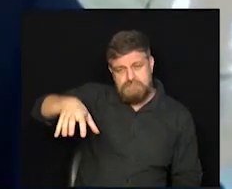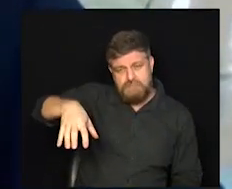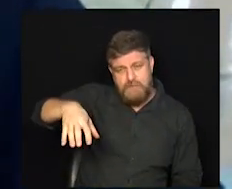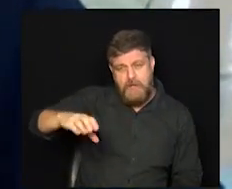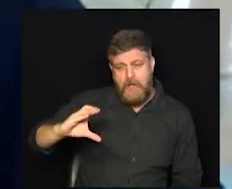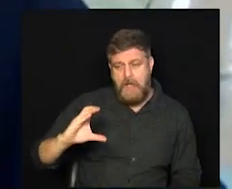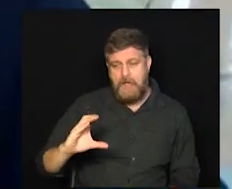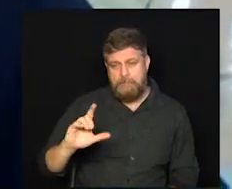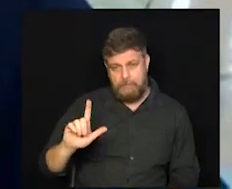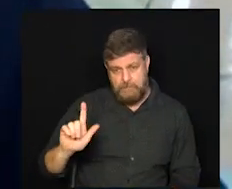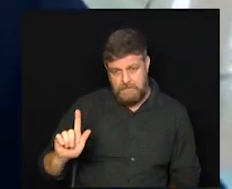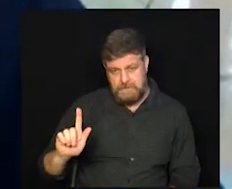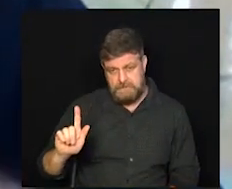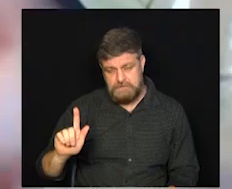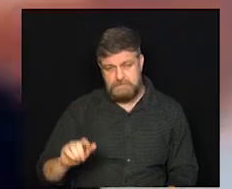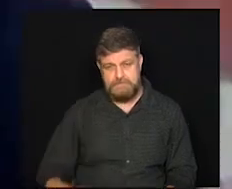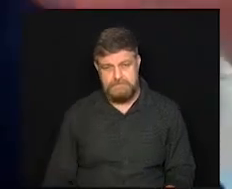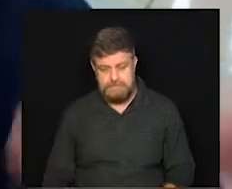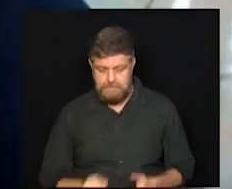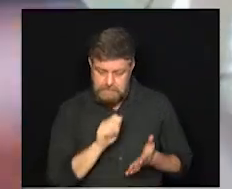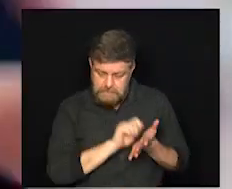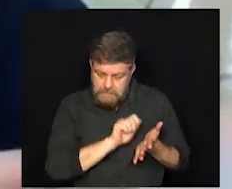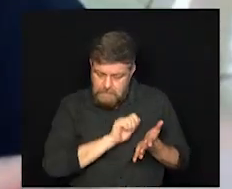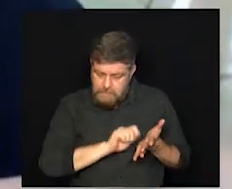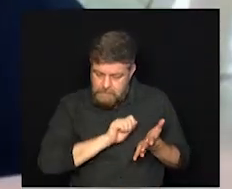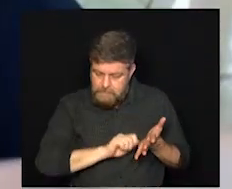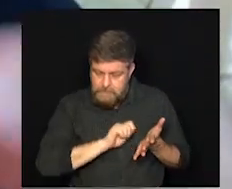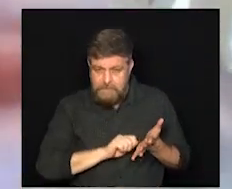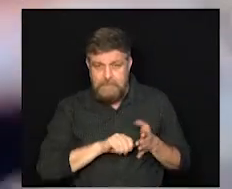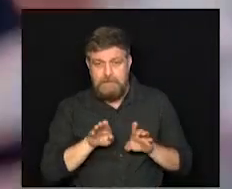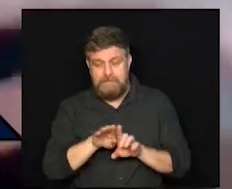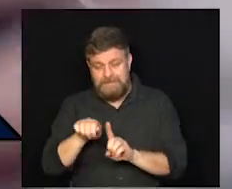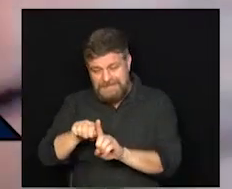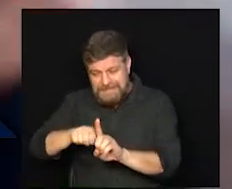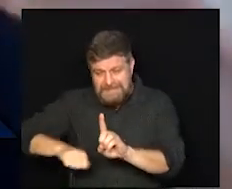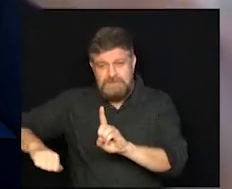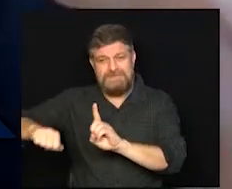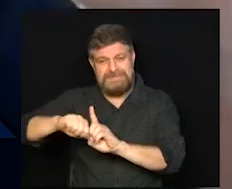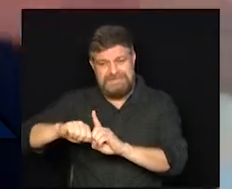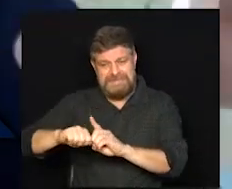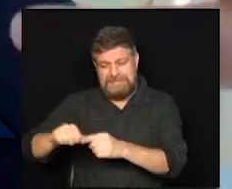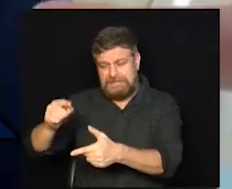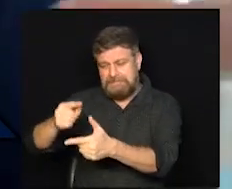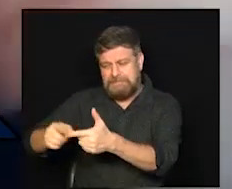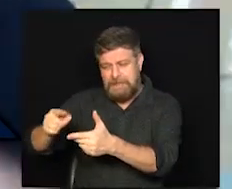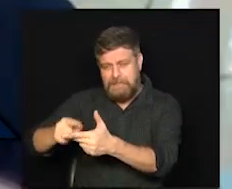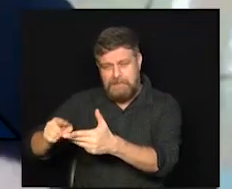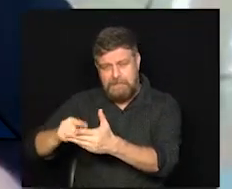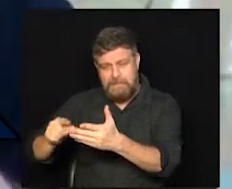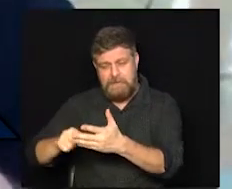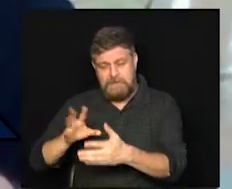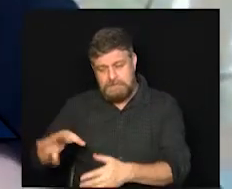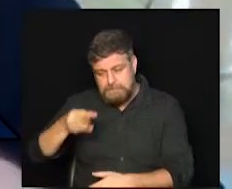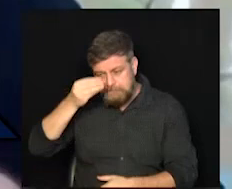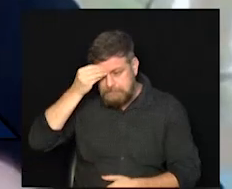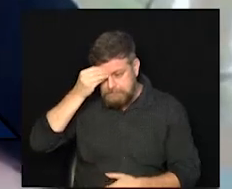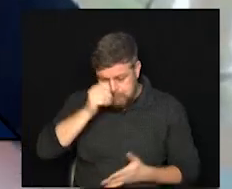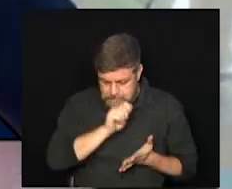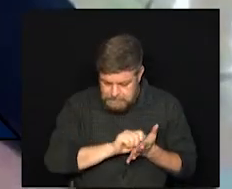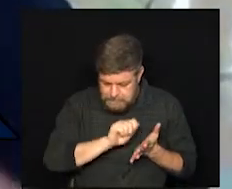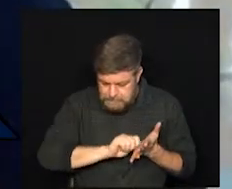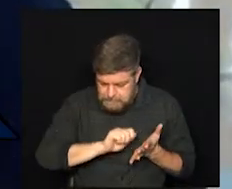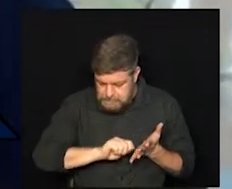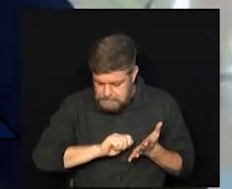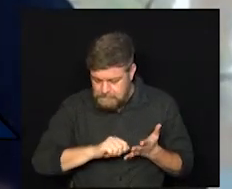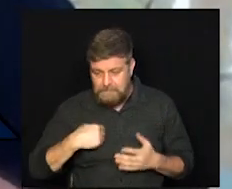Grande, as questões sociais também, e que dá a dimensão dos problemas